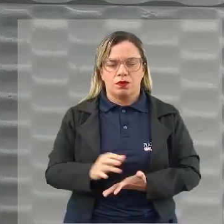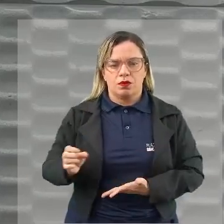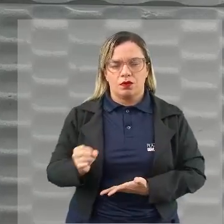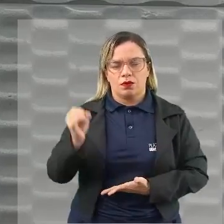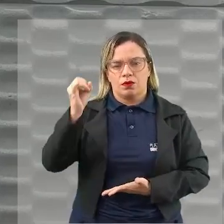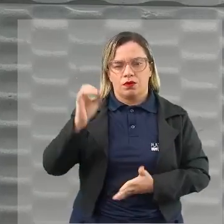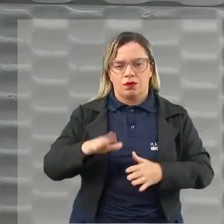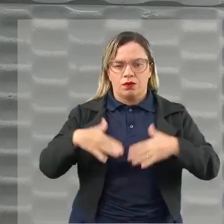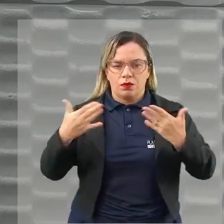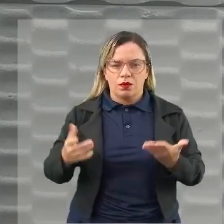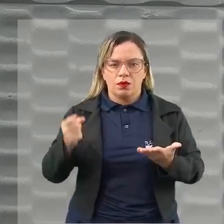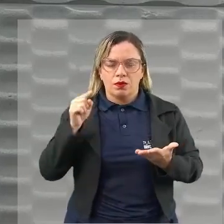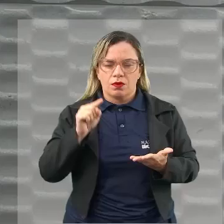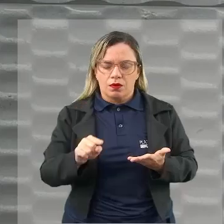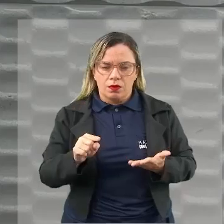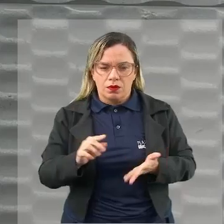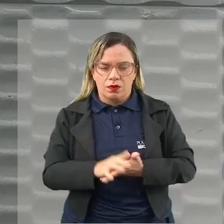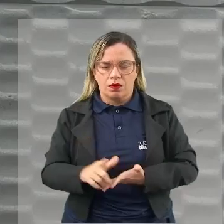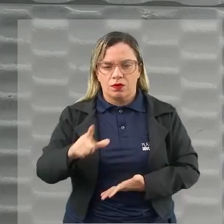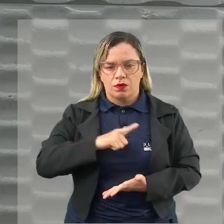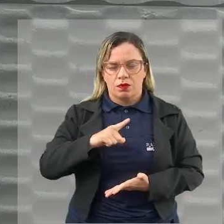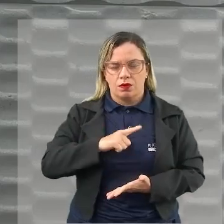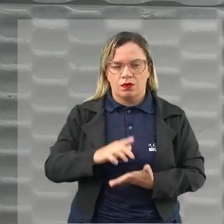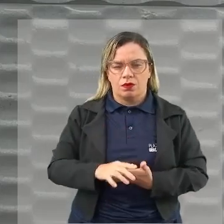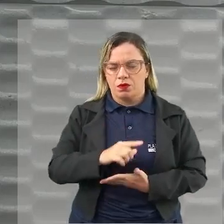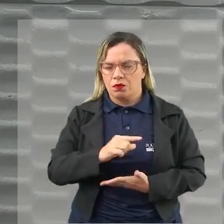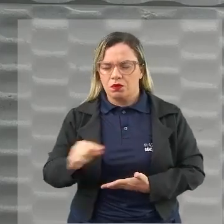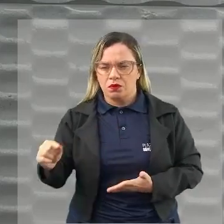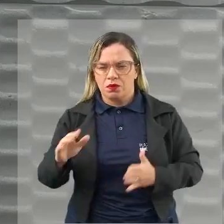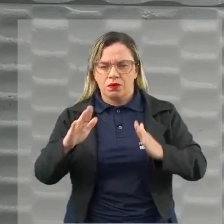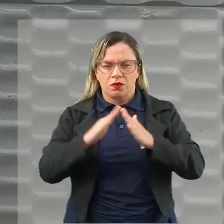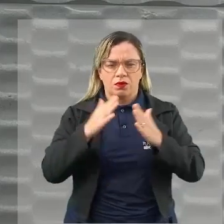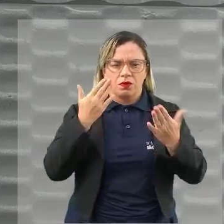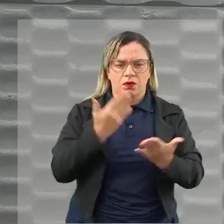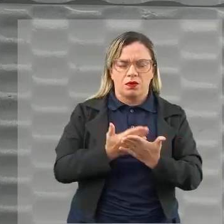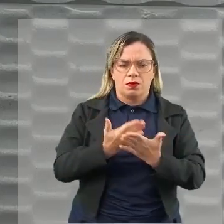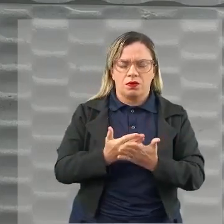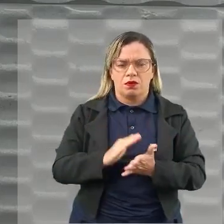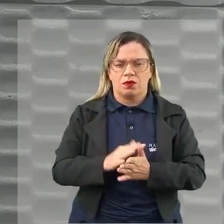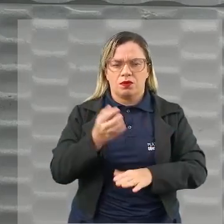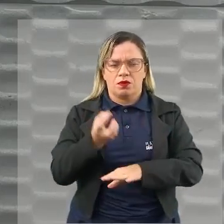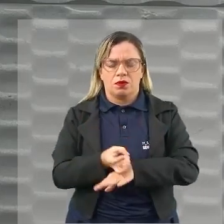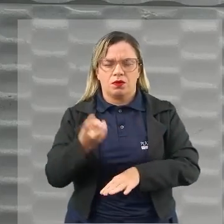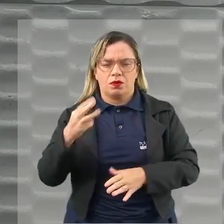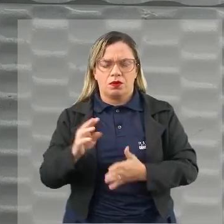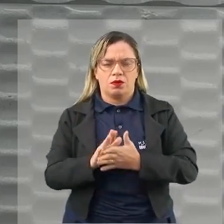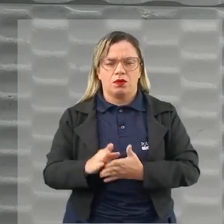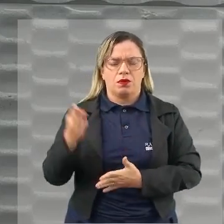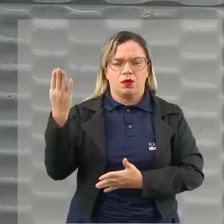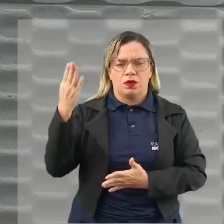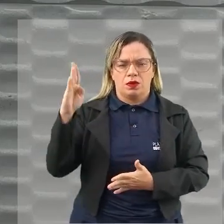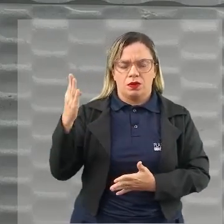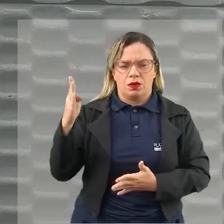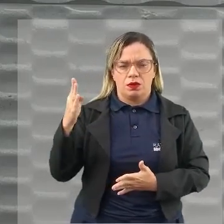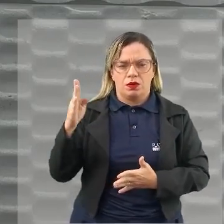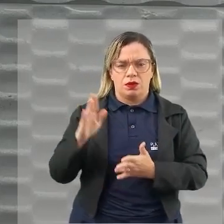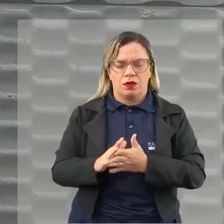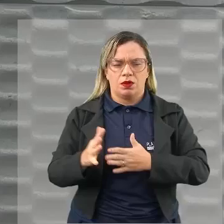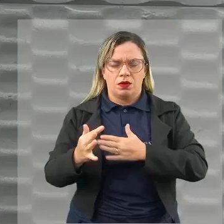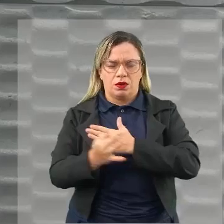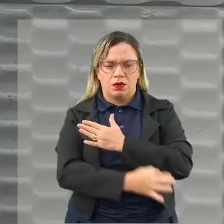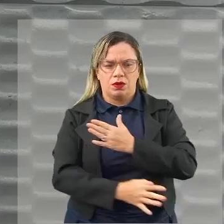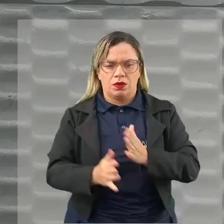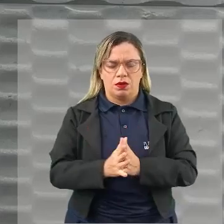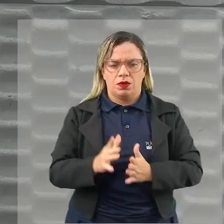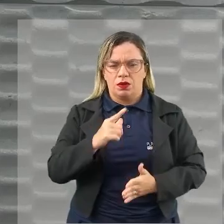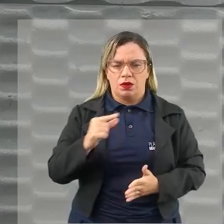até que quando você estiver indo para a escola, vai ter aula hoje de matemática, física e biologia. Então, na ida para a